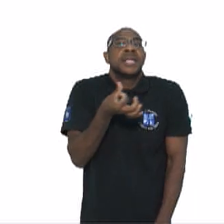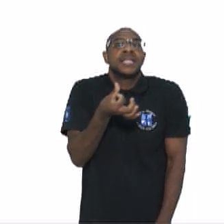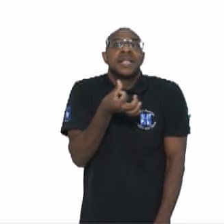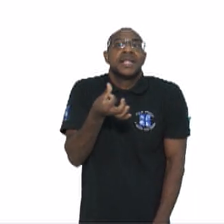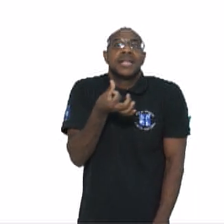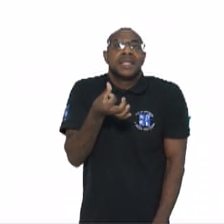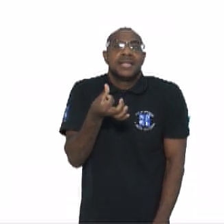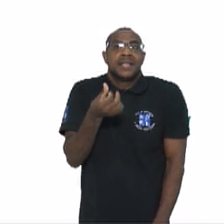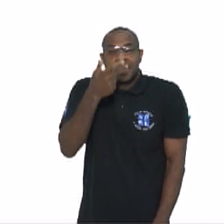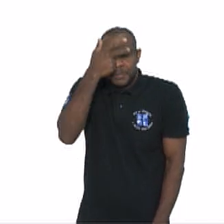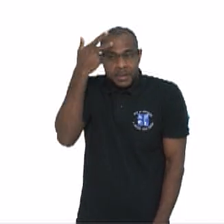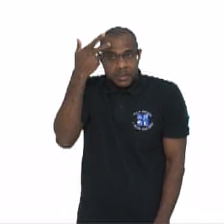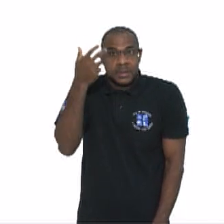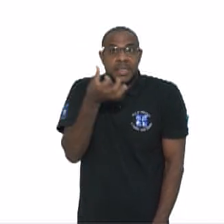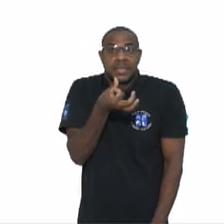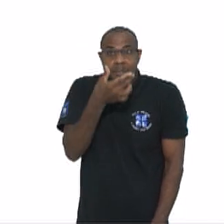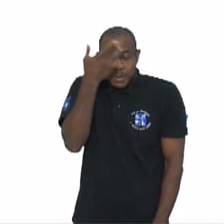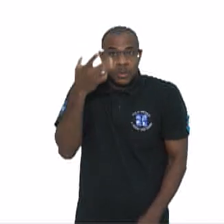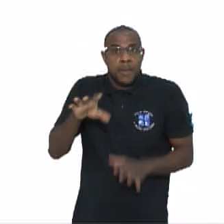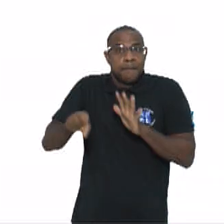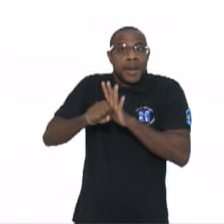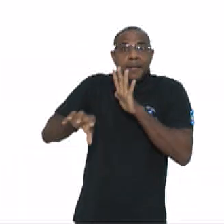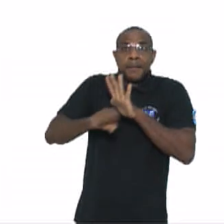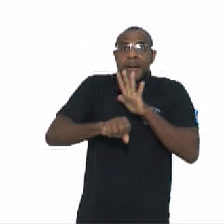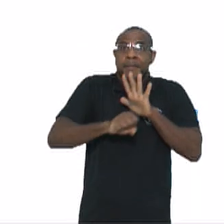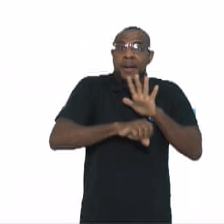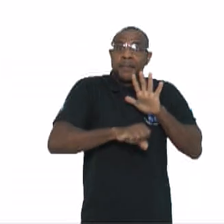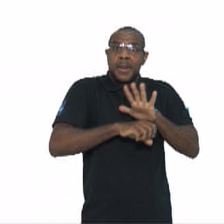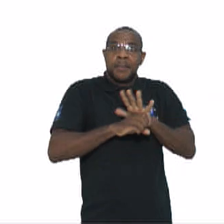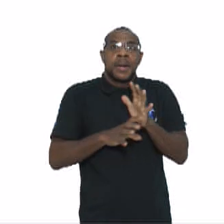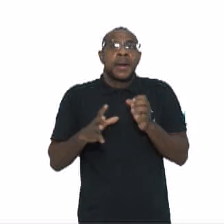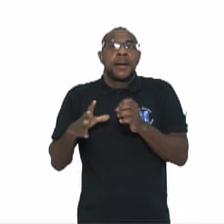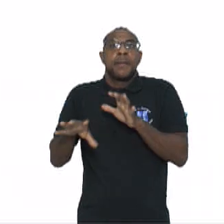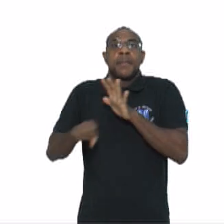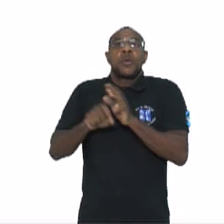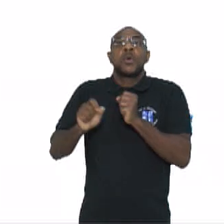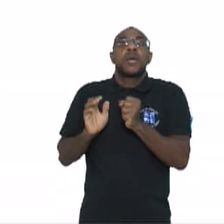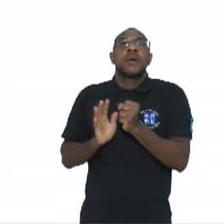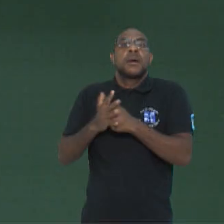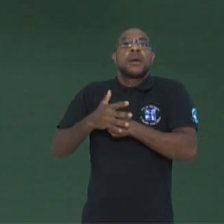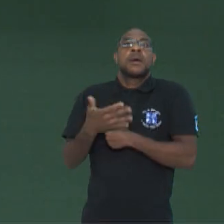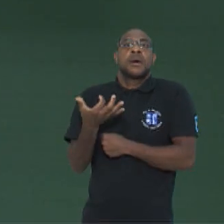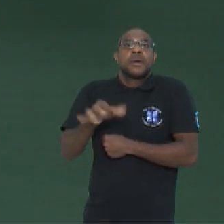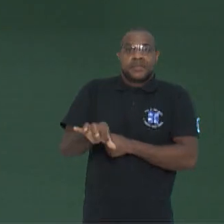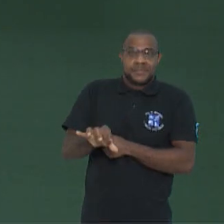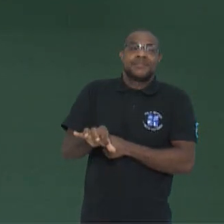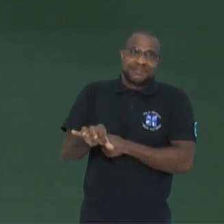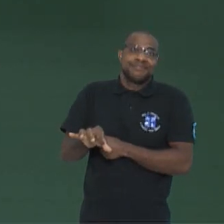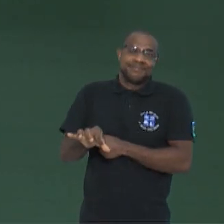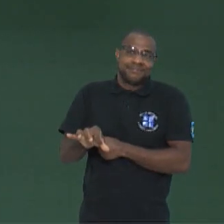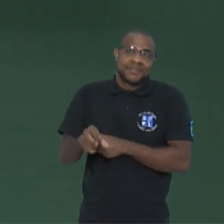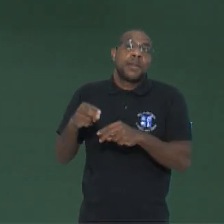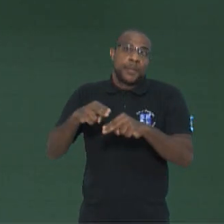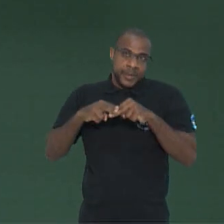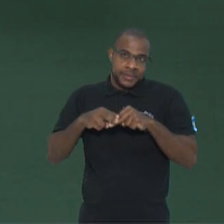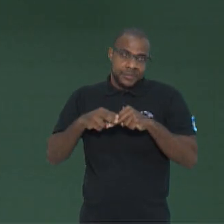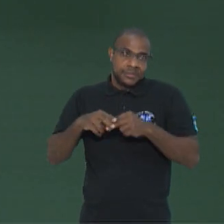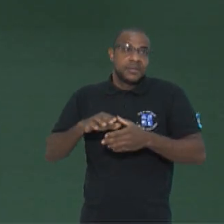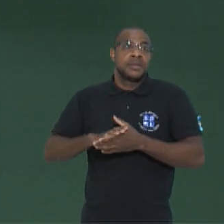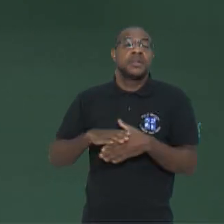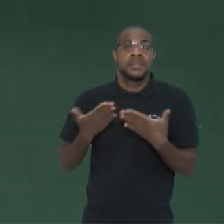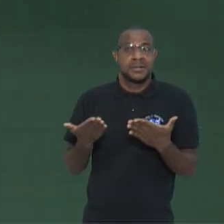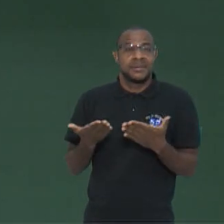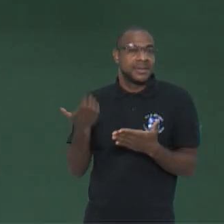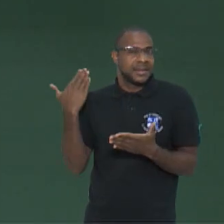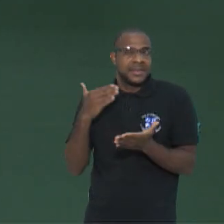Vitória, elevando o número de casos ativos para 442. Lá no início do trechinho ele tinha dito